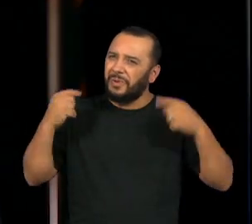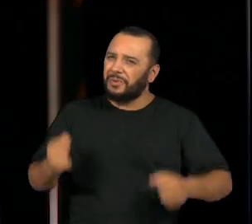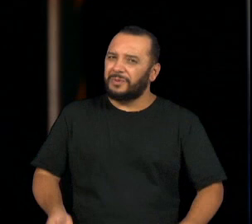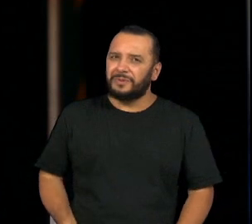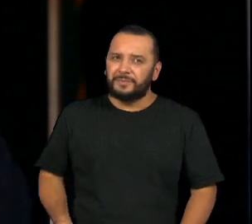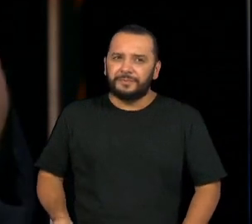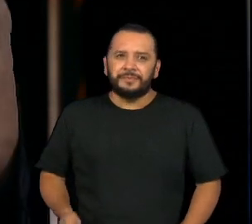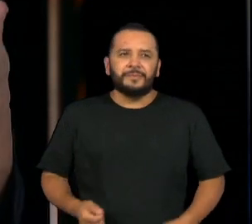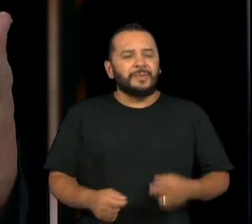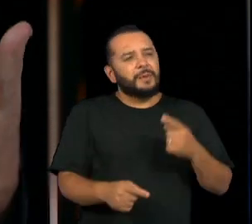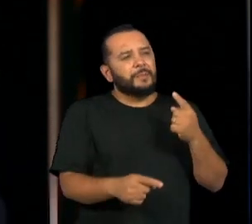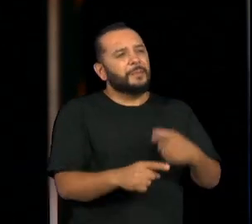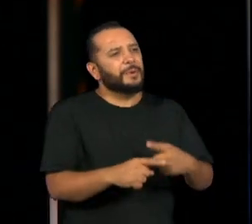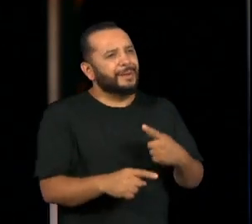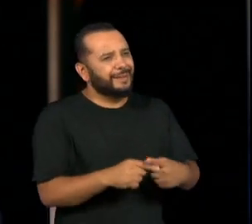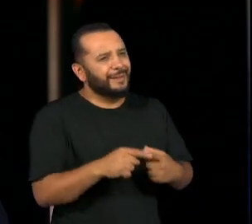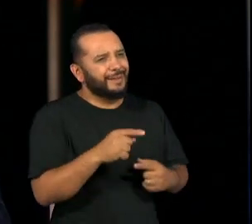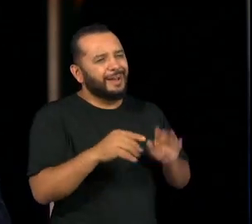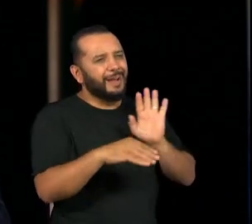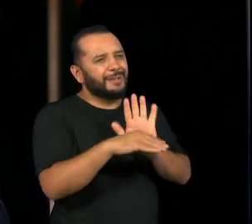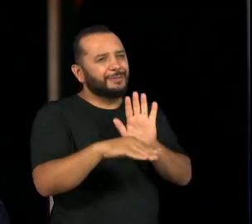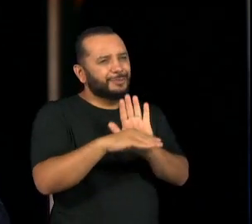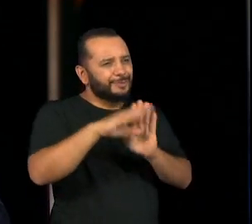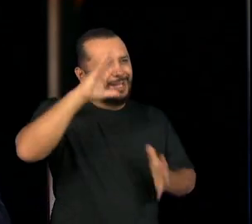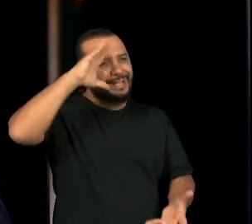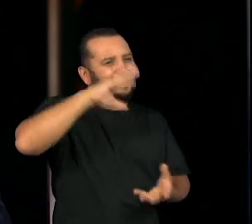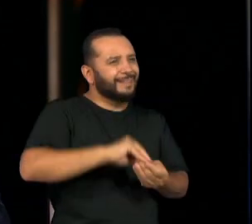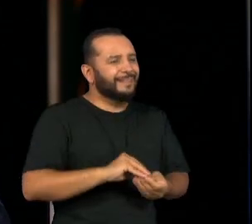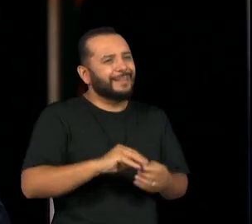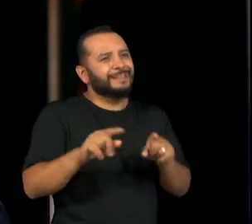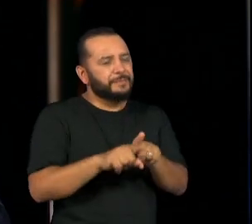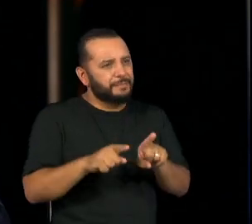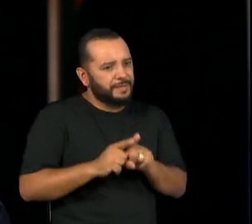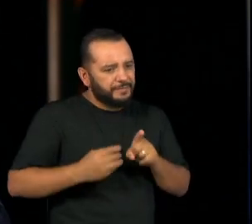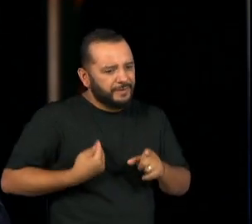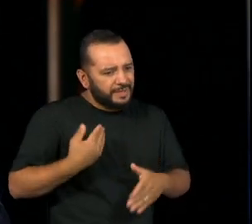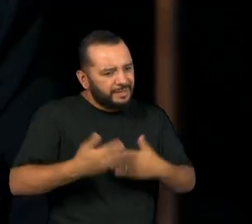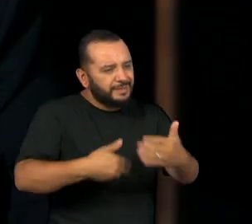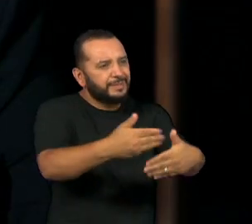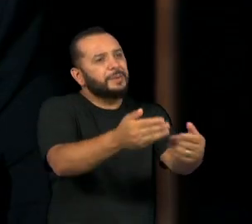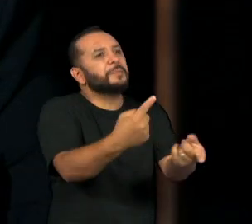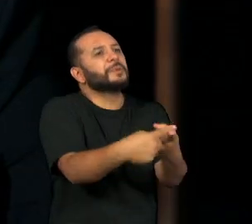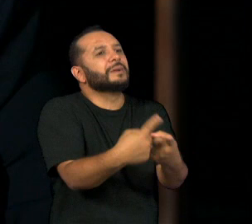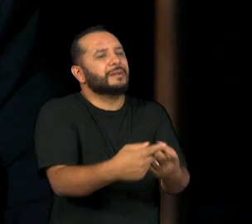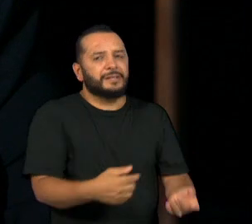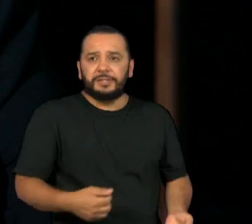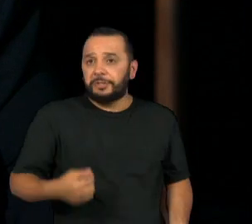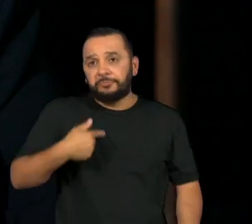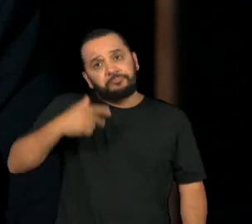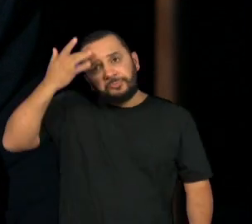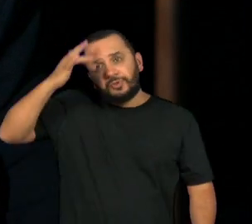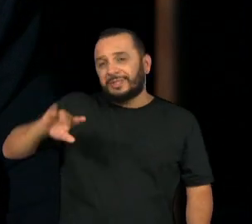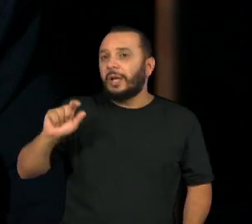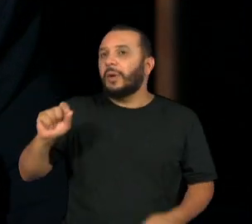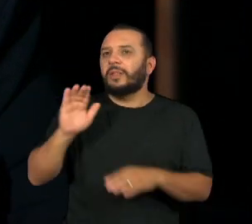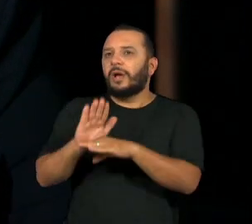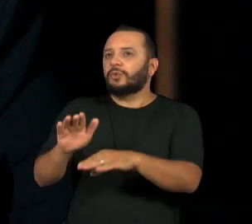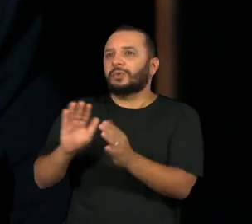isso ajuda a entender e andar para frente aí? Cara, eu não sei. O que não